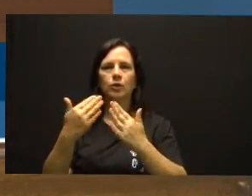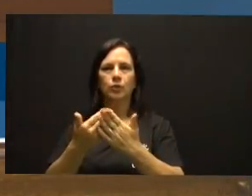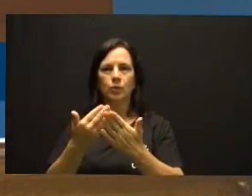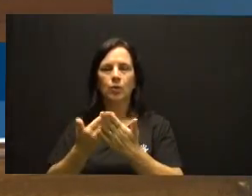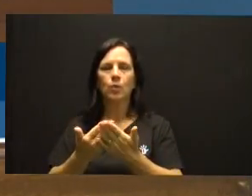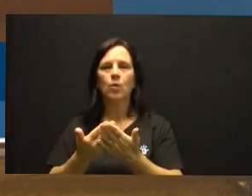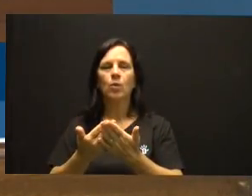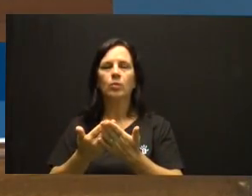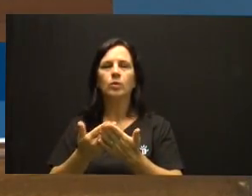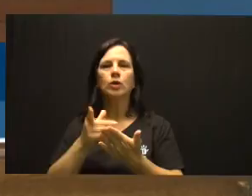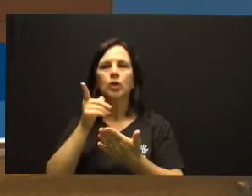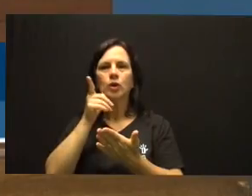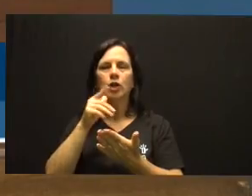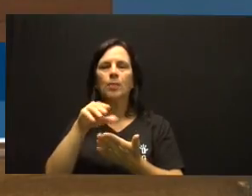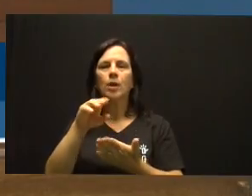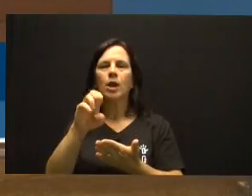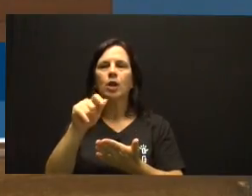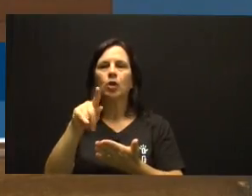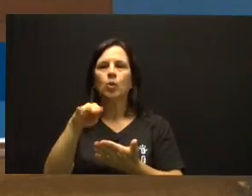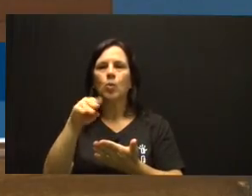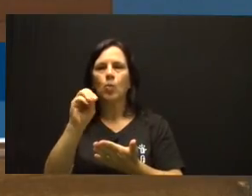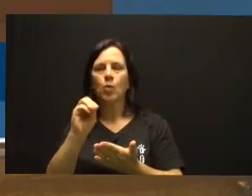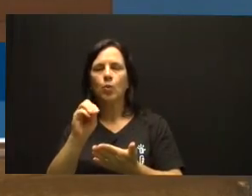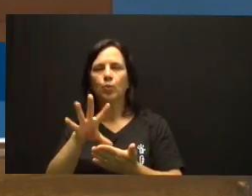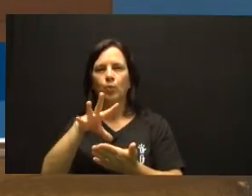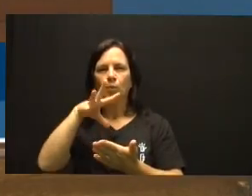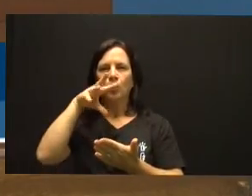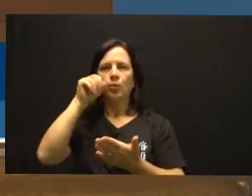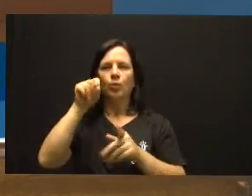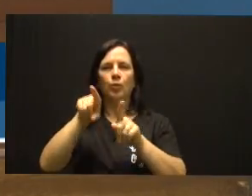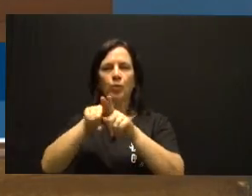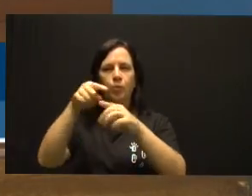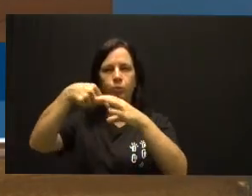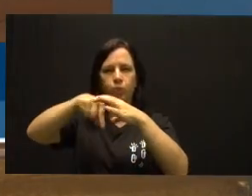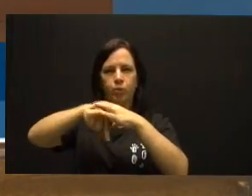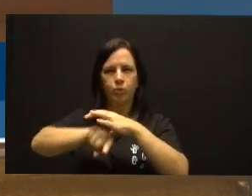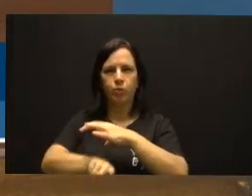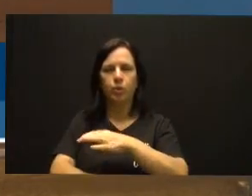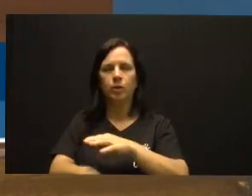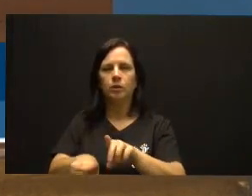o acúmulo de esgoto e que escoa pelo bueiro,